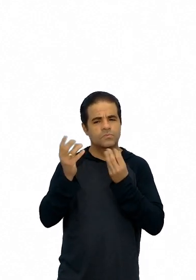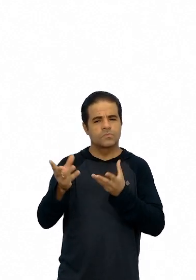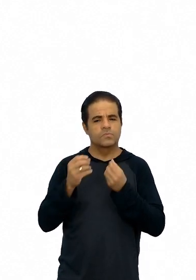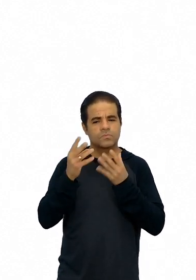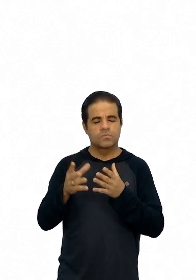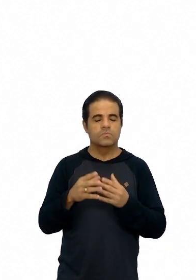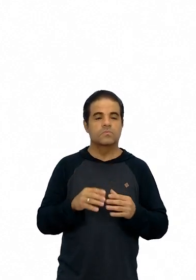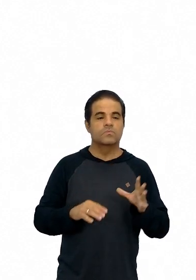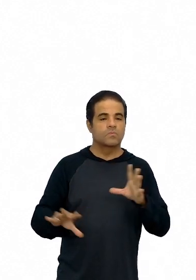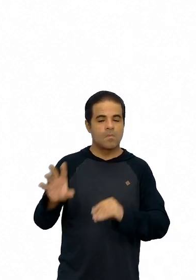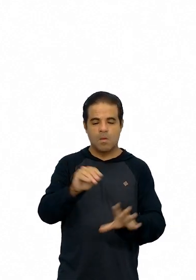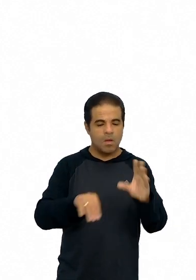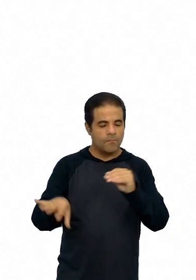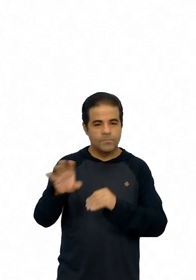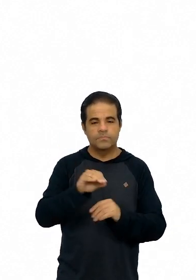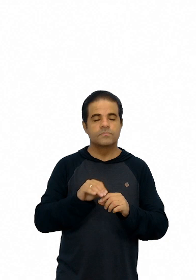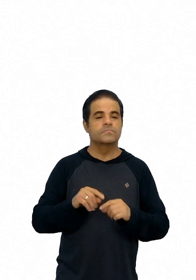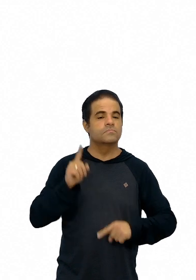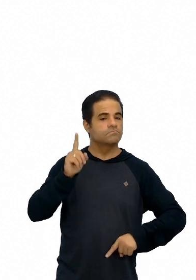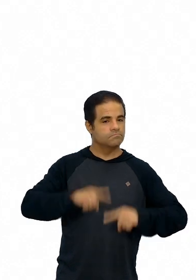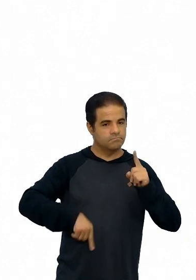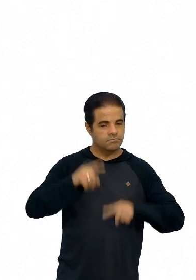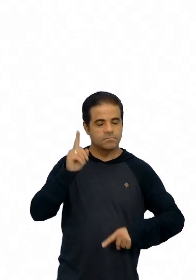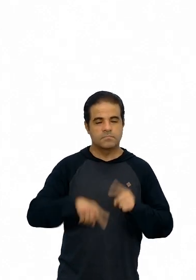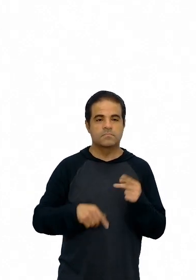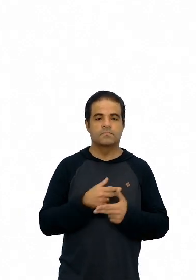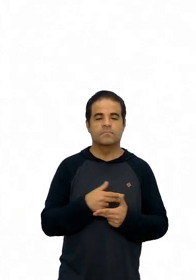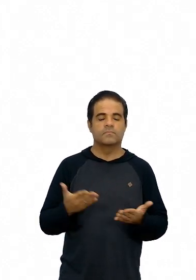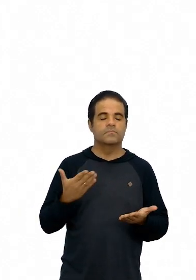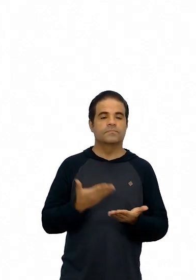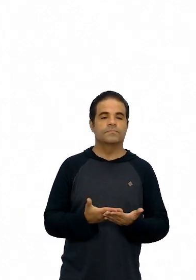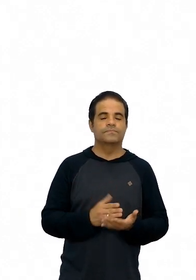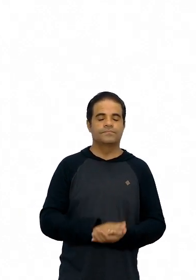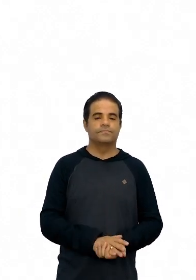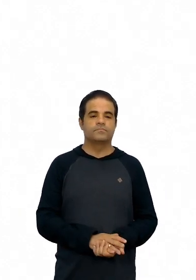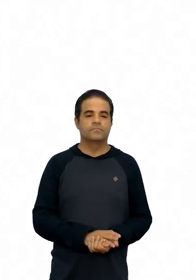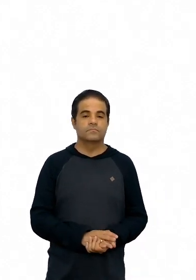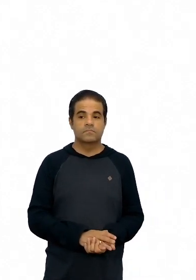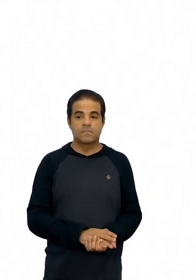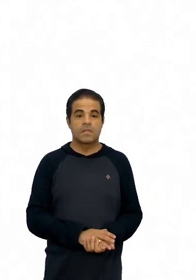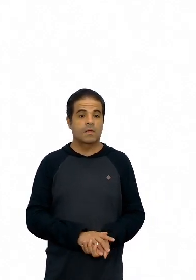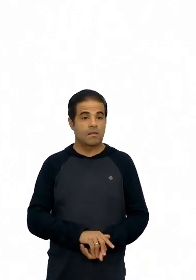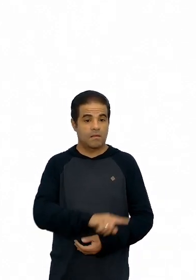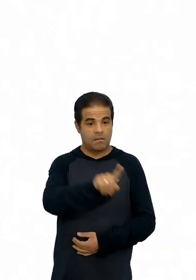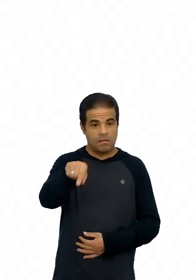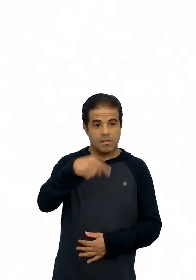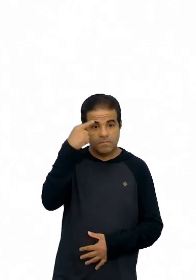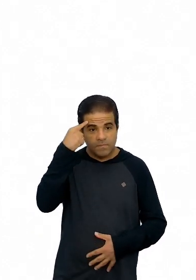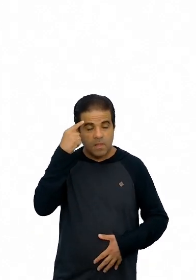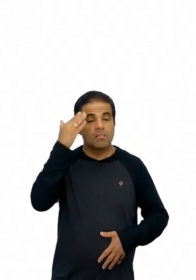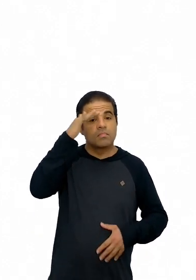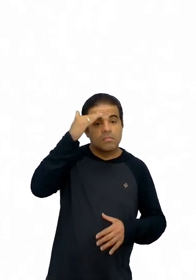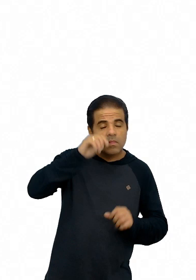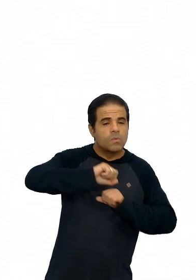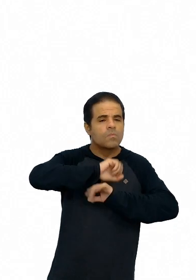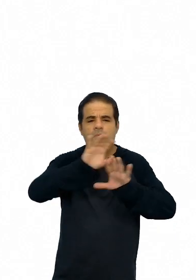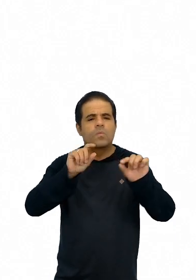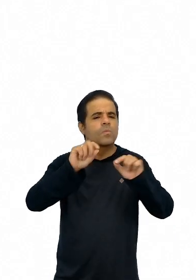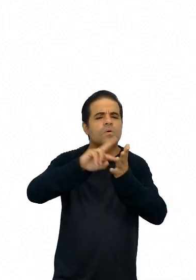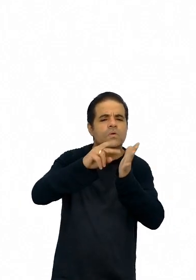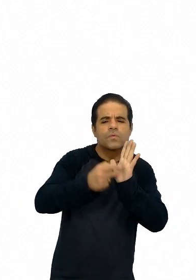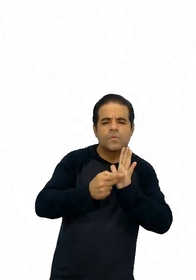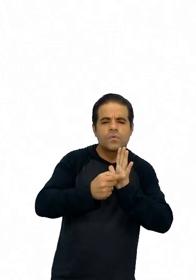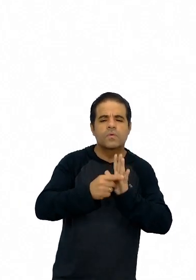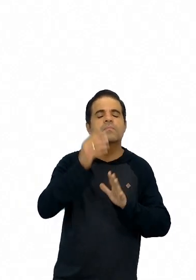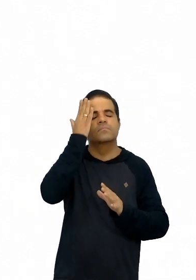no manuseio desses instrumentos com os estudantes, para eles entenderem o que é, né?